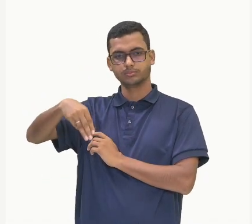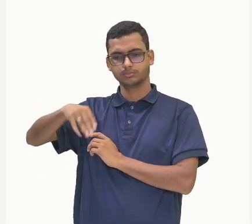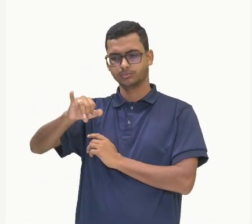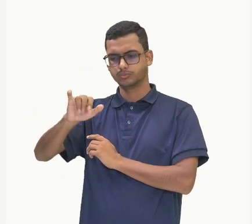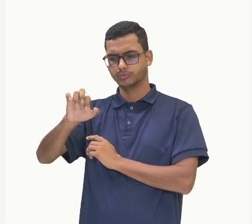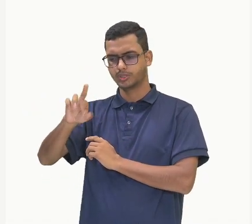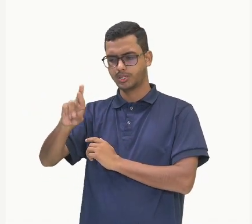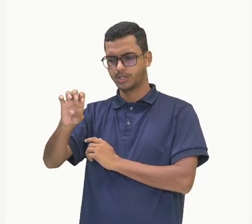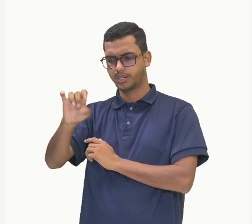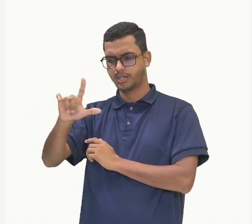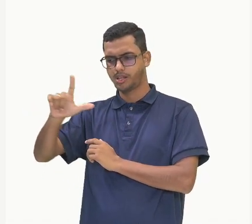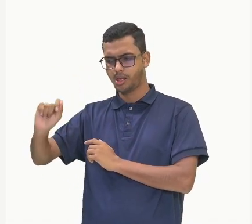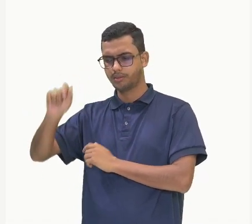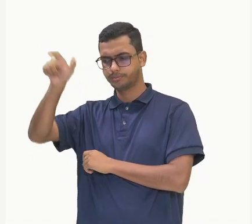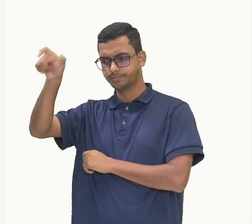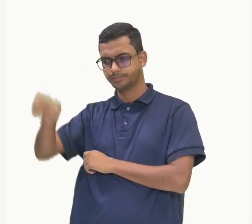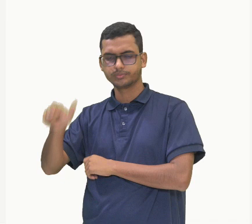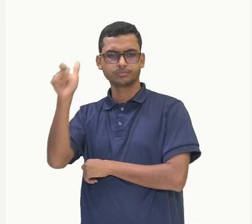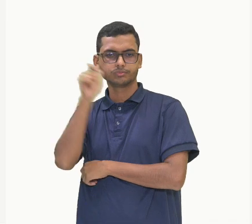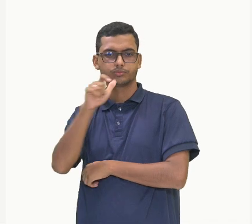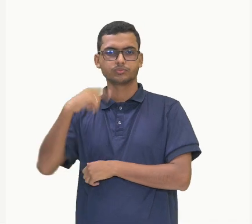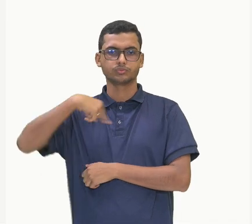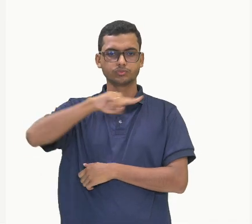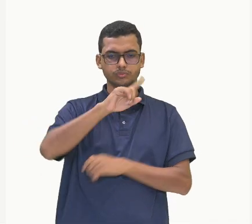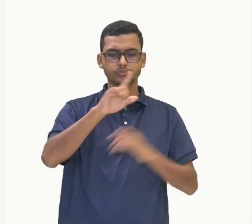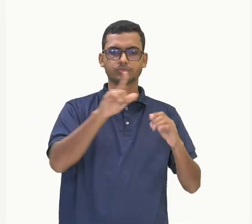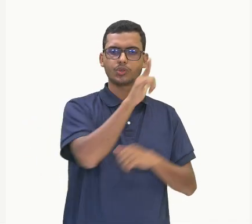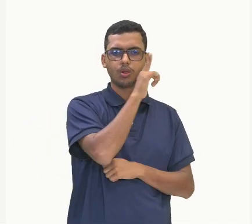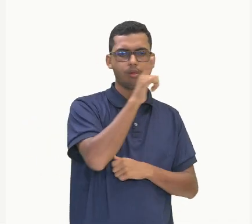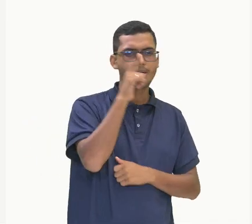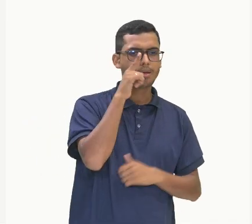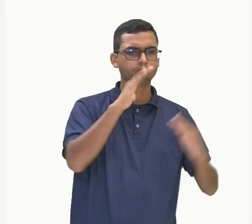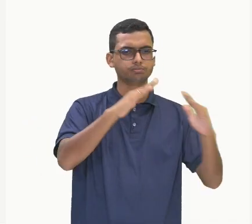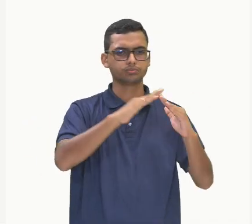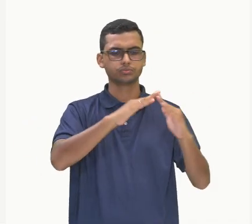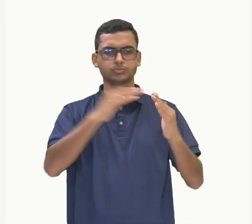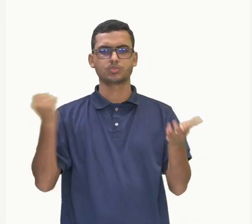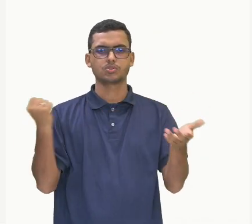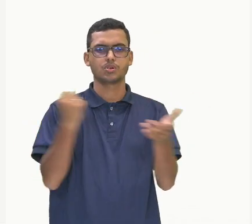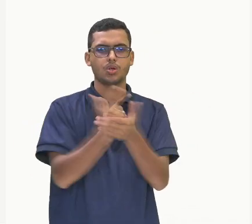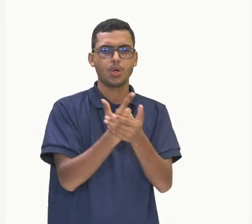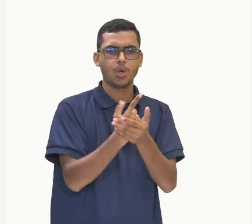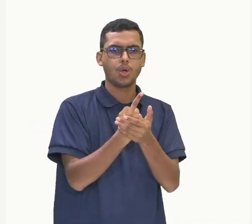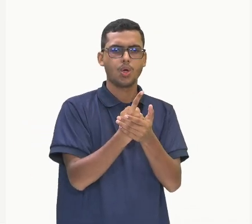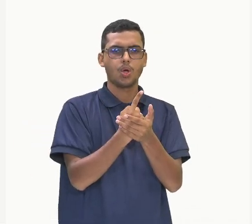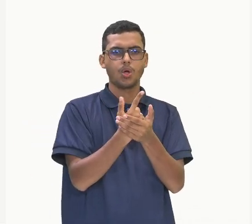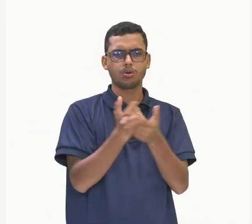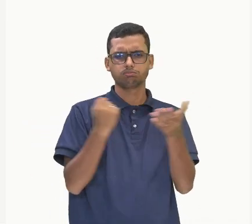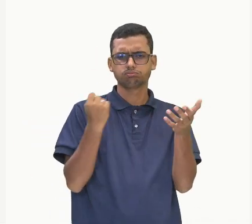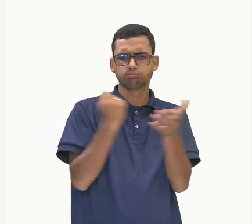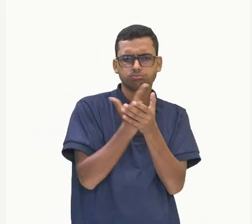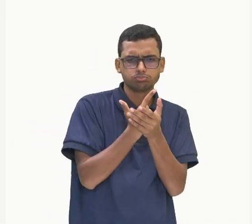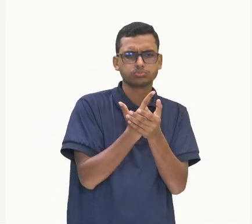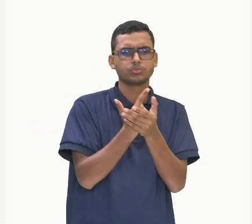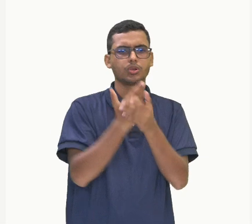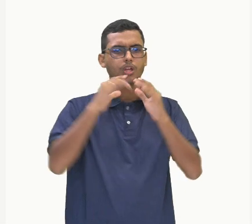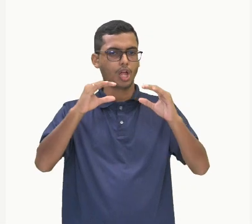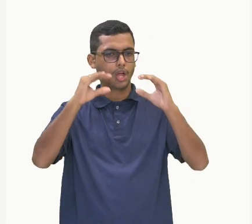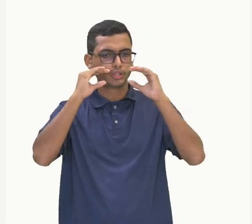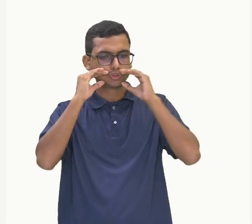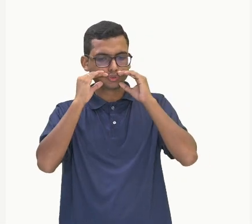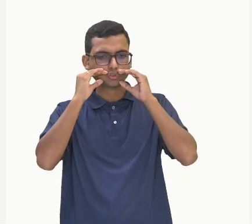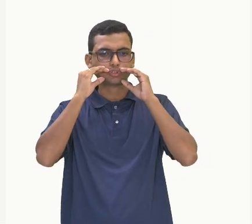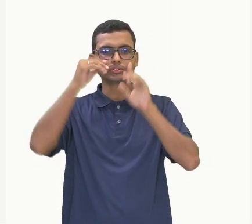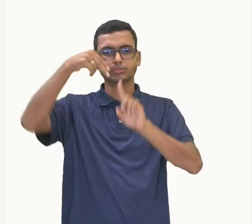decidiu comprar um sanduíche de atum e uma vitamina. Ao pagar, ela percebeu que tinha